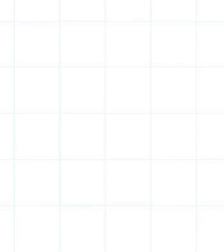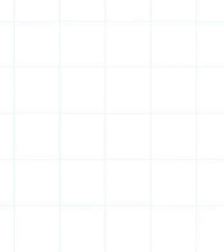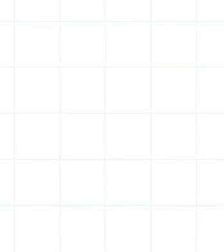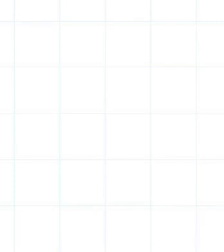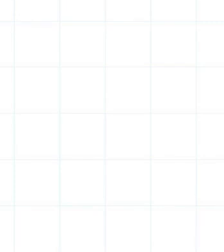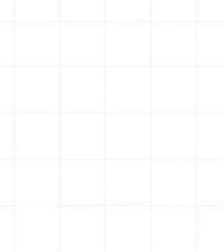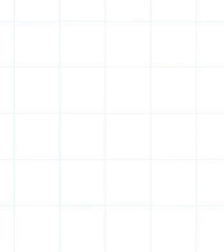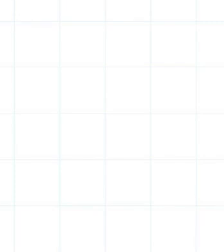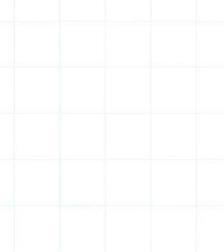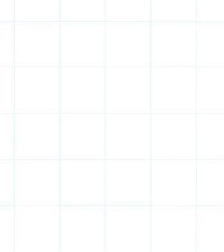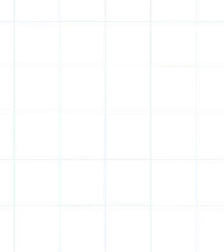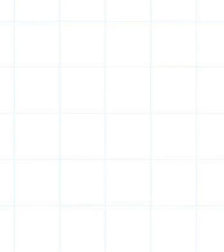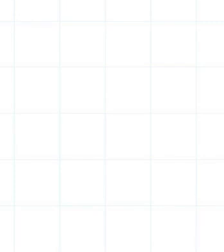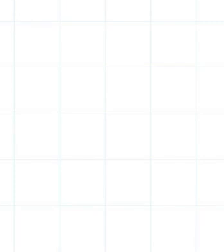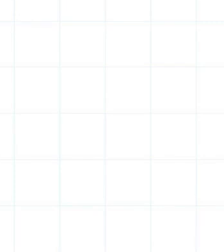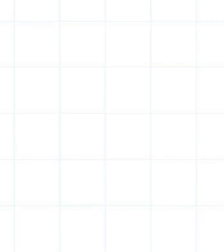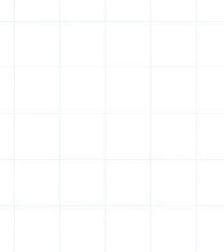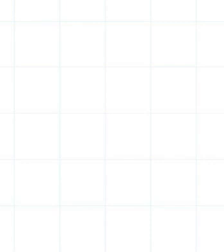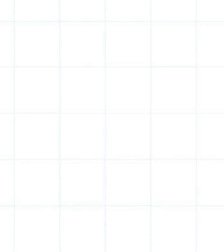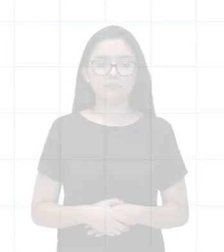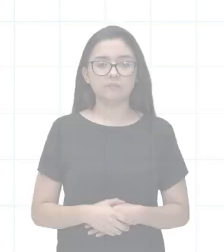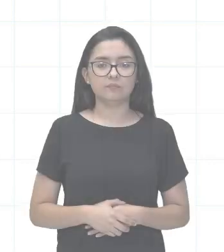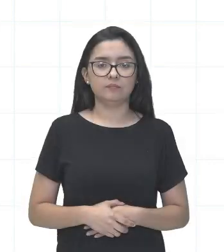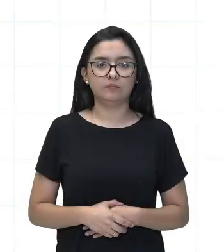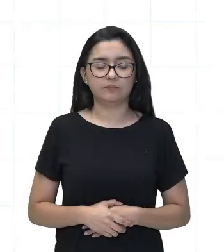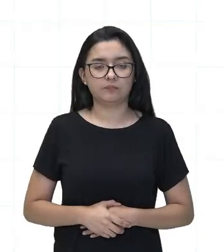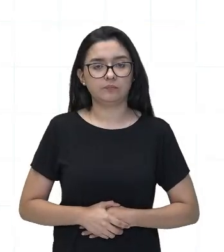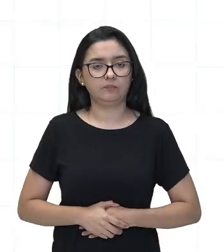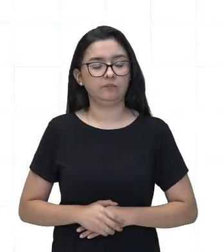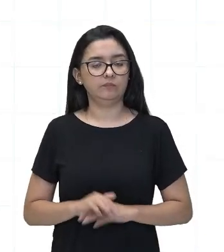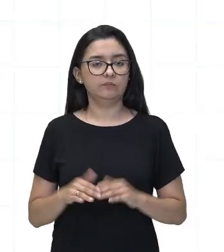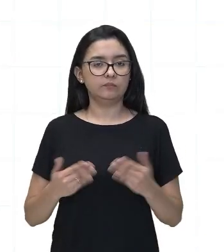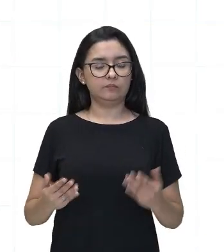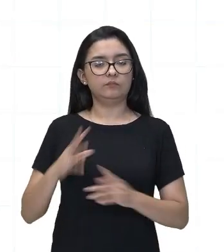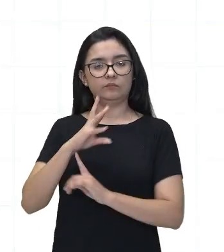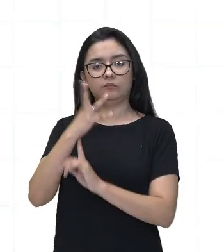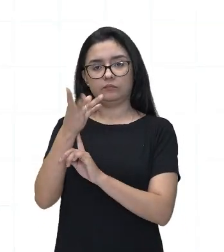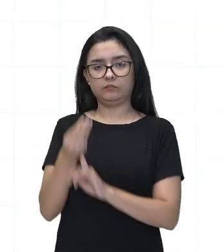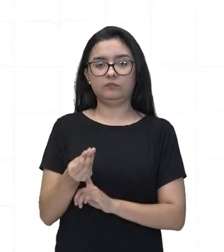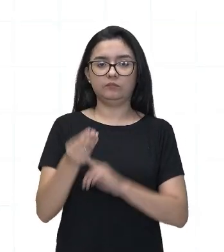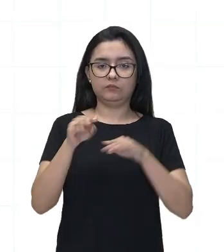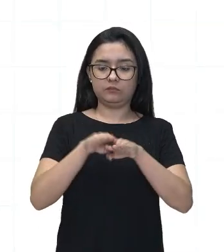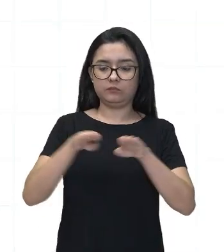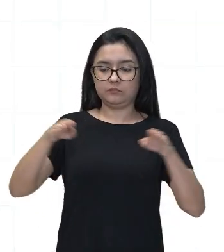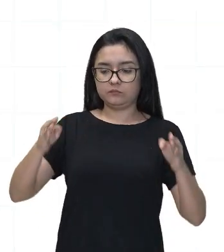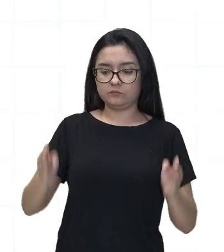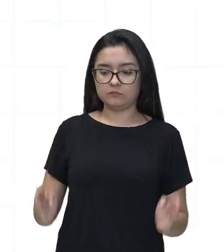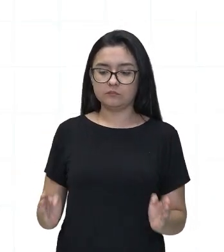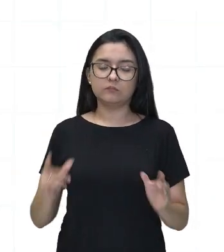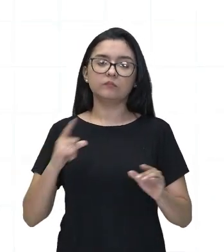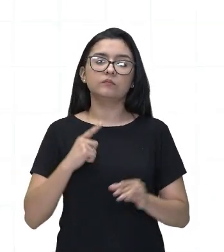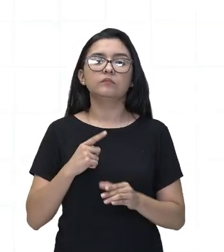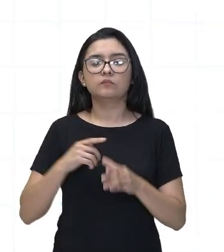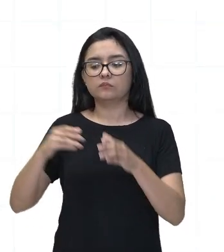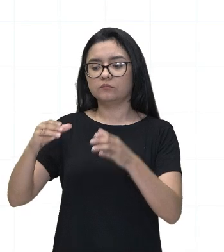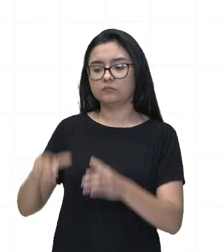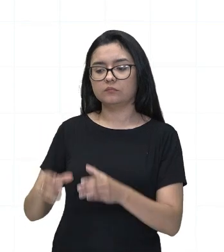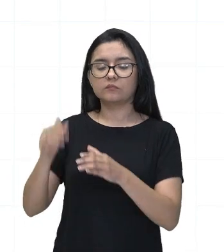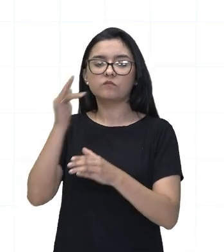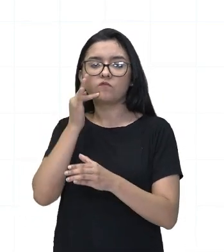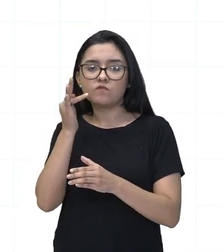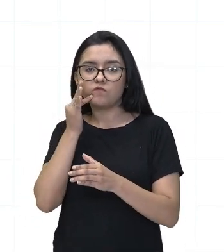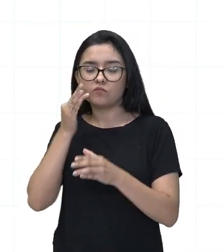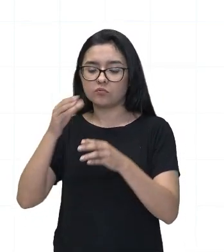uma mesa frutas, objetos e ele pinta o mais real possível.